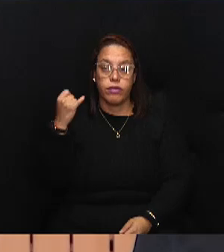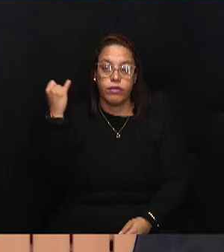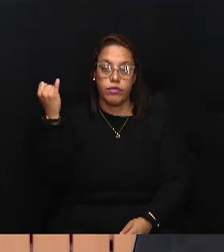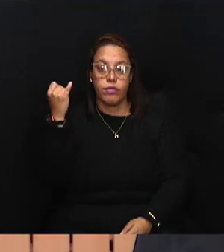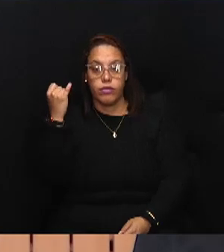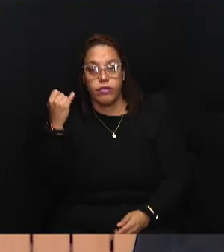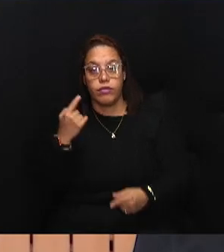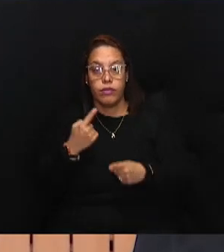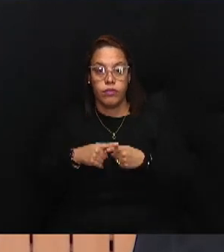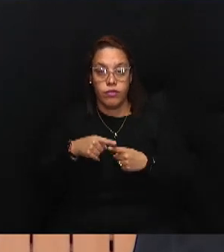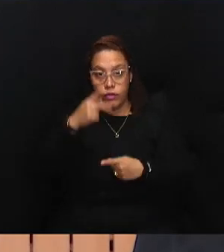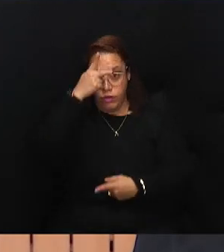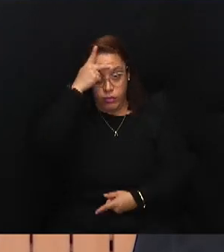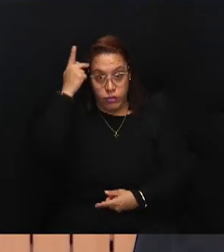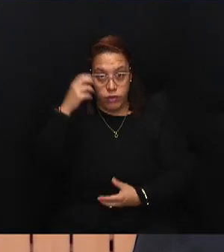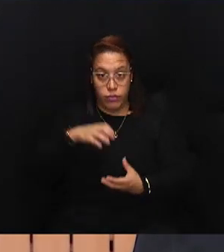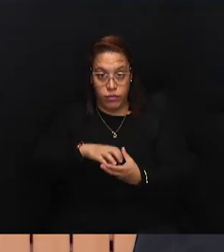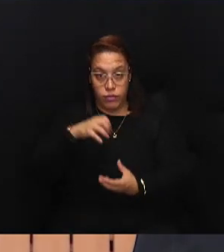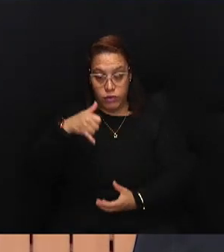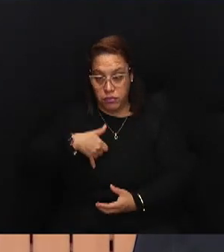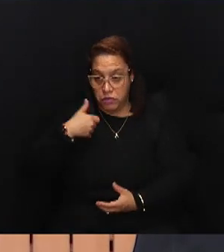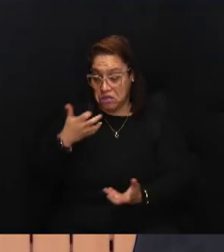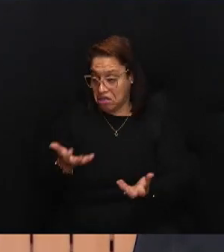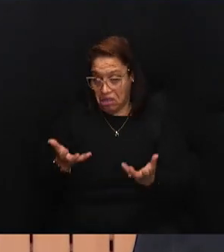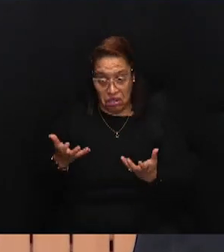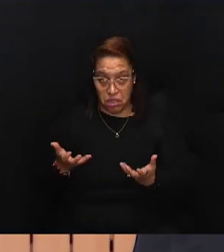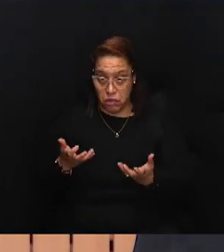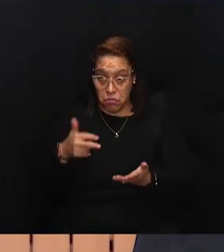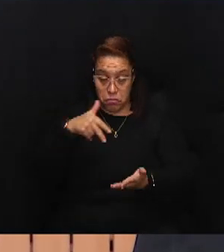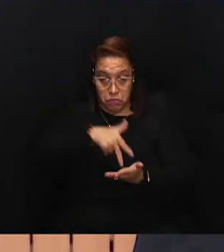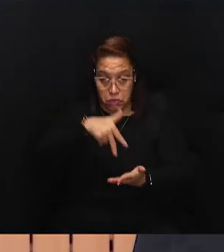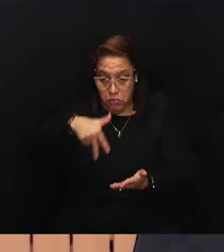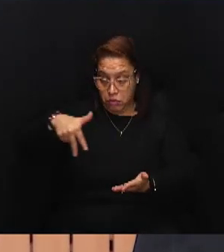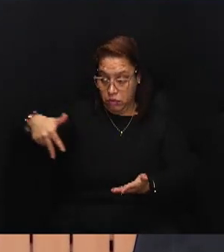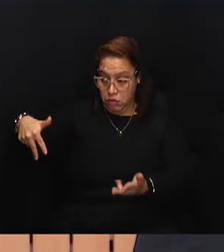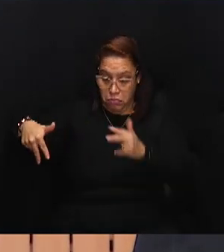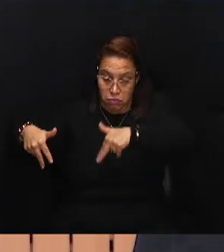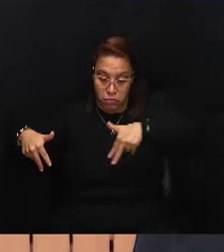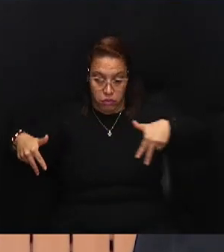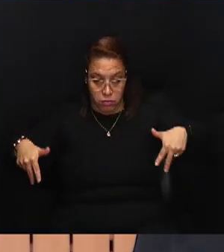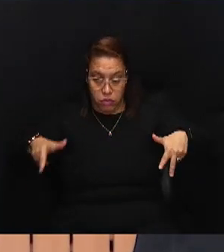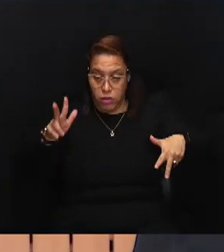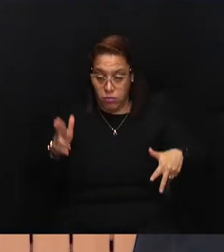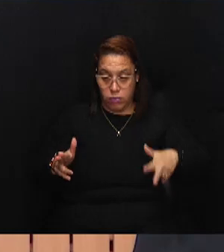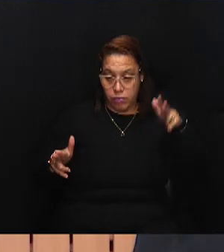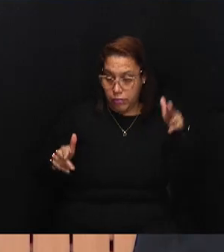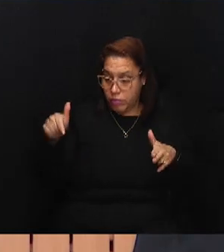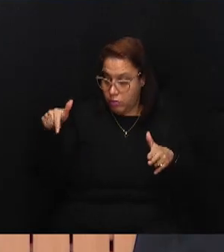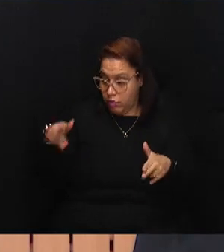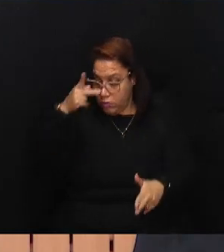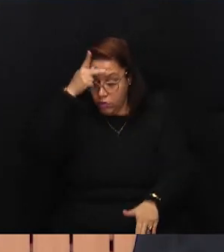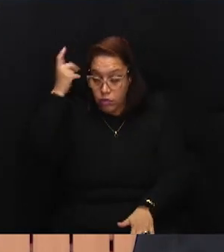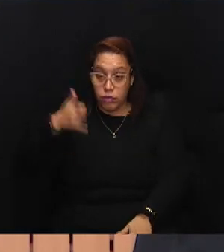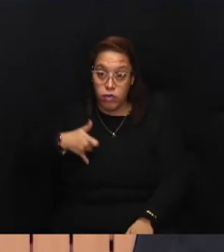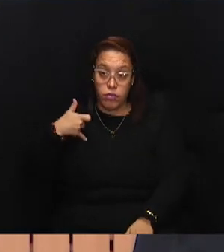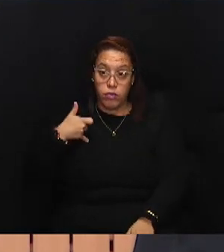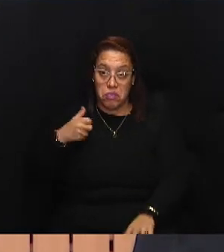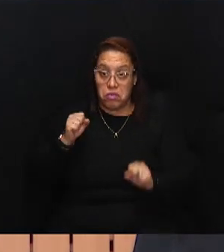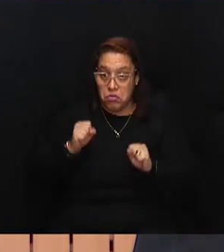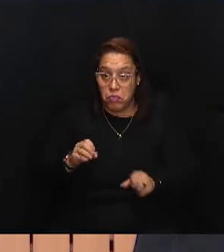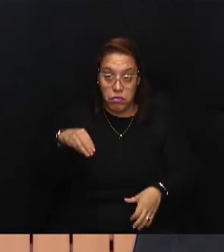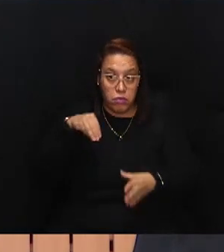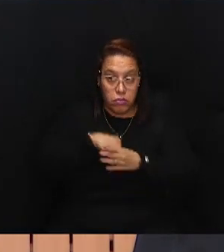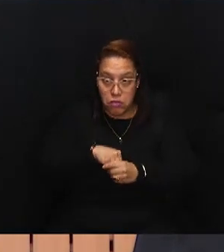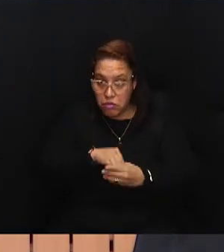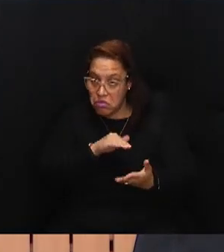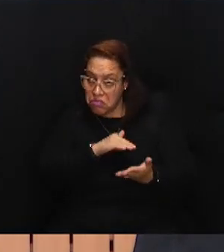porque a pessoa idosa ela pode ocupar o lugar que ela quiser. A mesma pessoa idosa que pode estar dentro ali